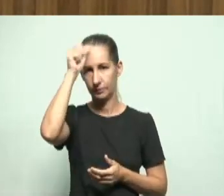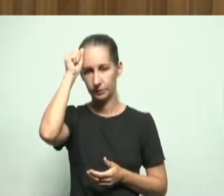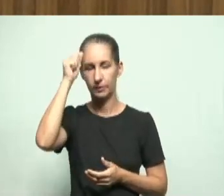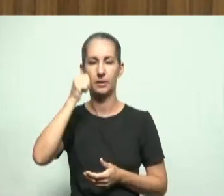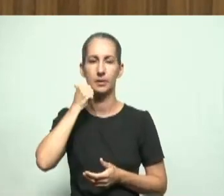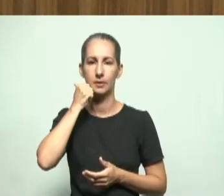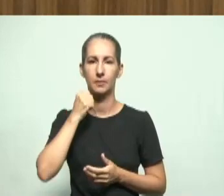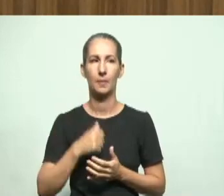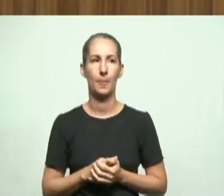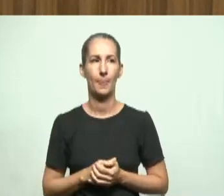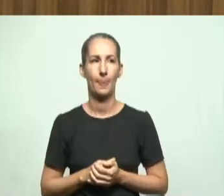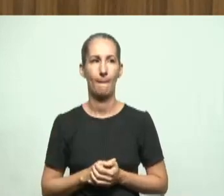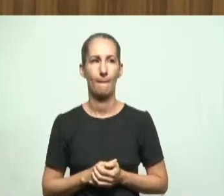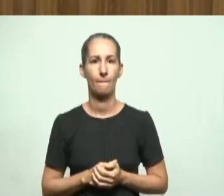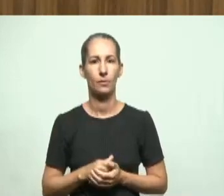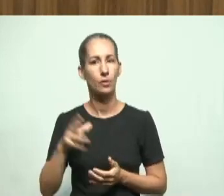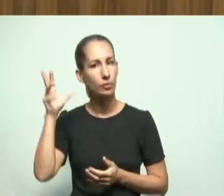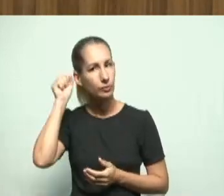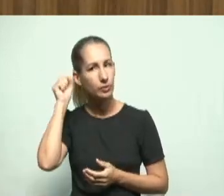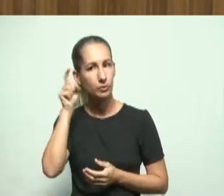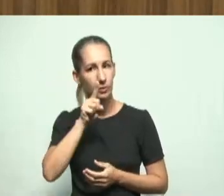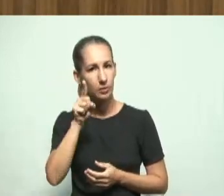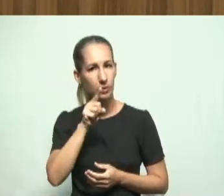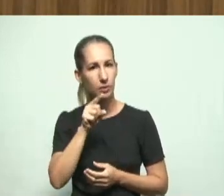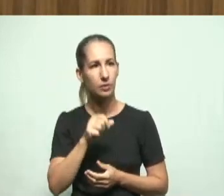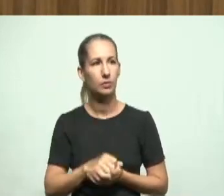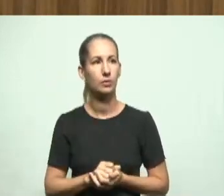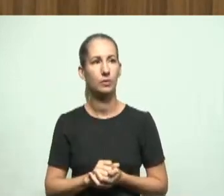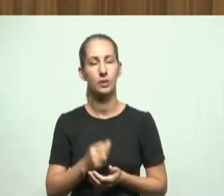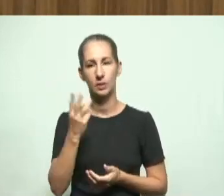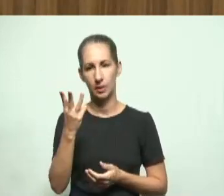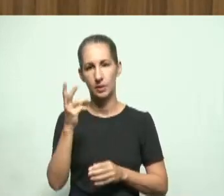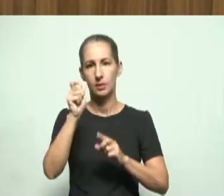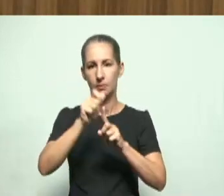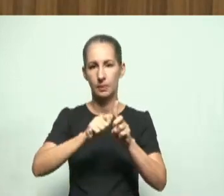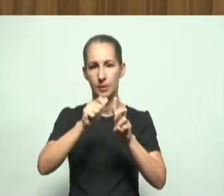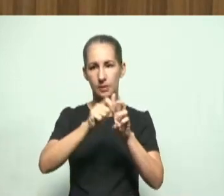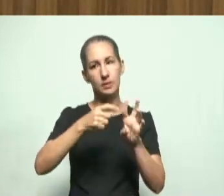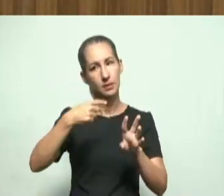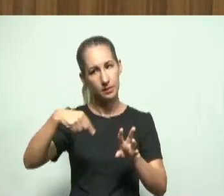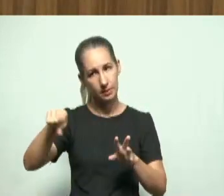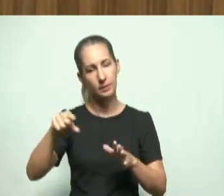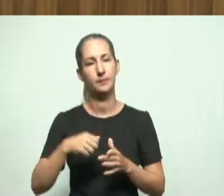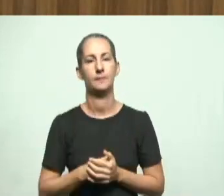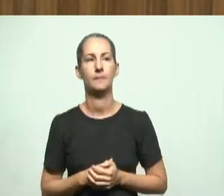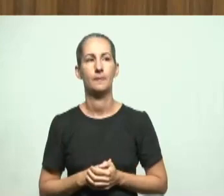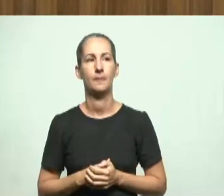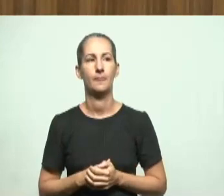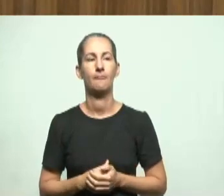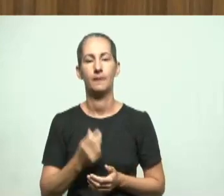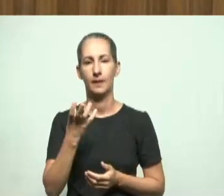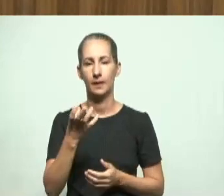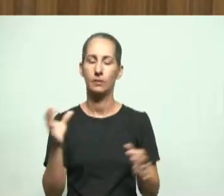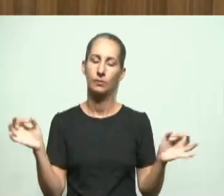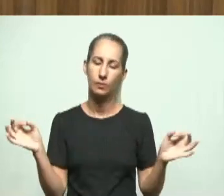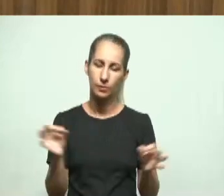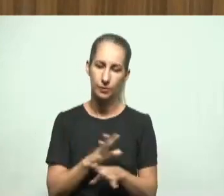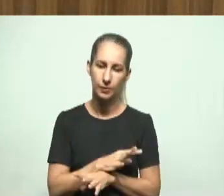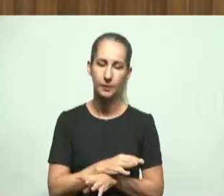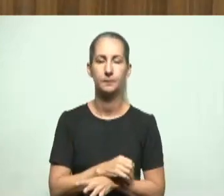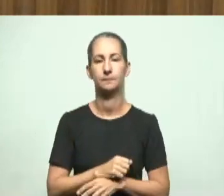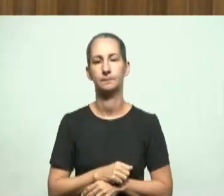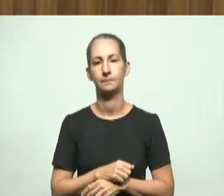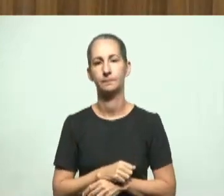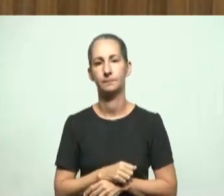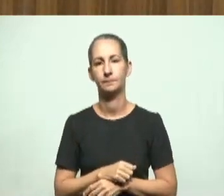Natal, que não está nos ouvindo, oficializado já foi há 3 meses, eu posso provar. Então, gente, quero aqui concluir a minha